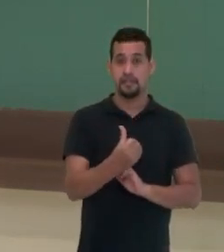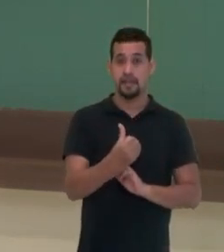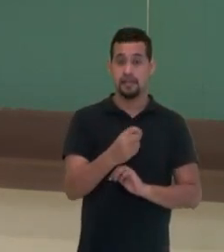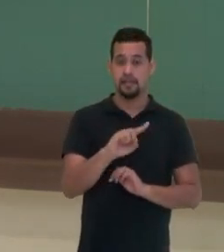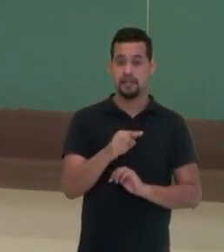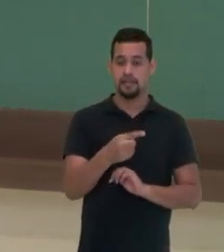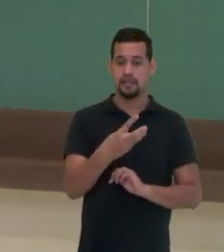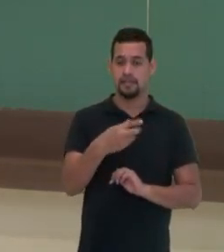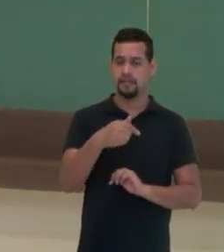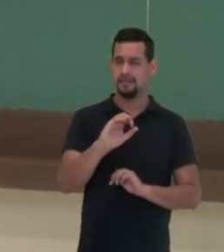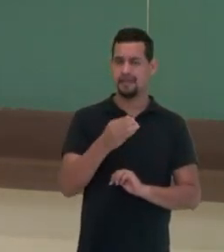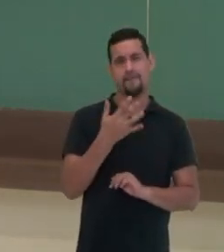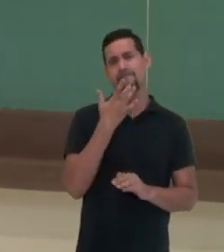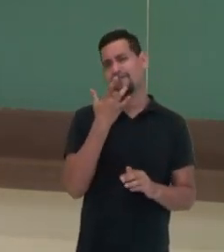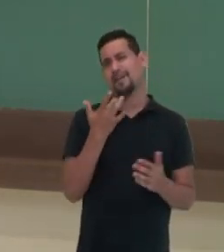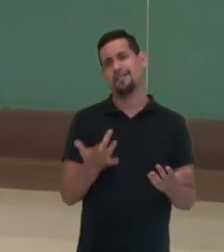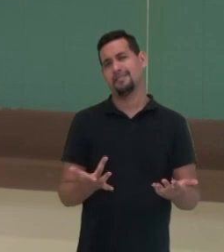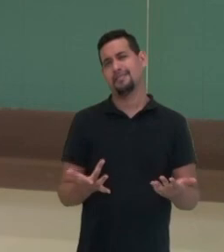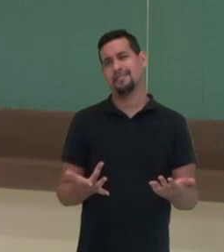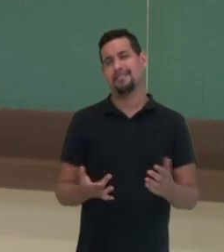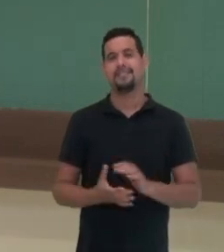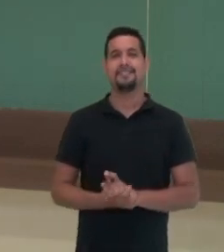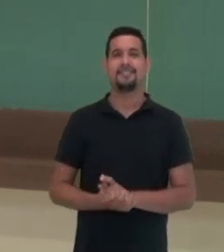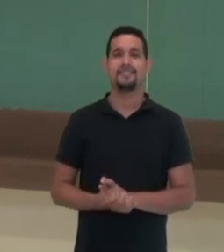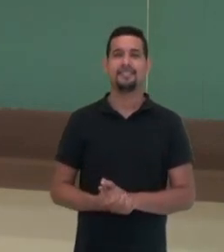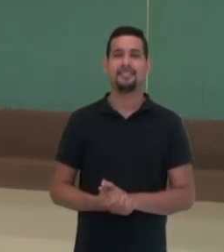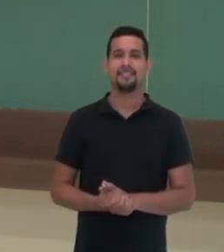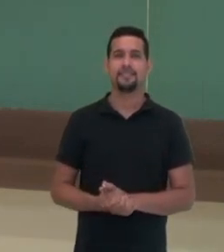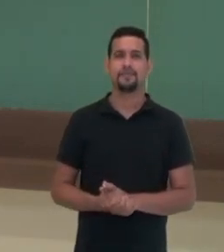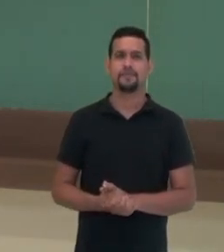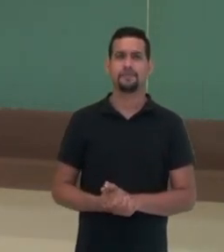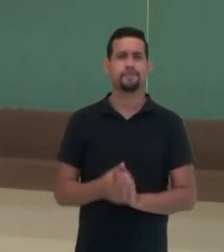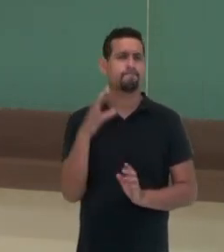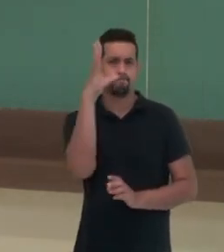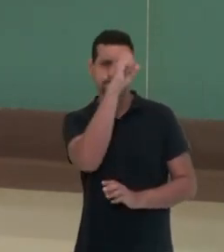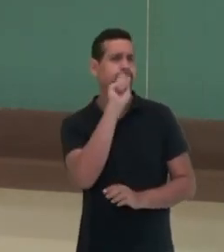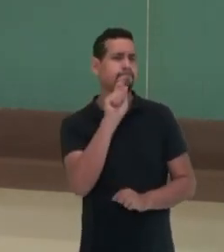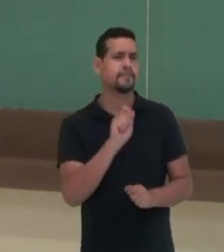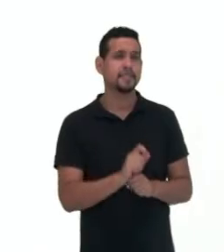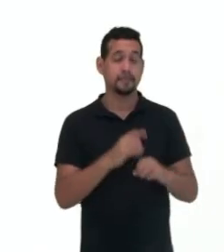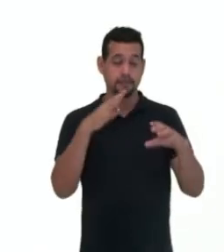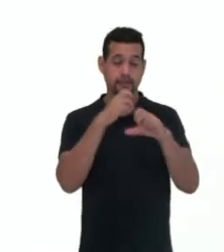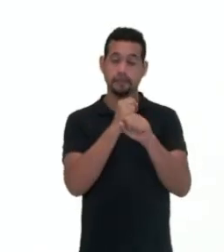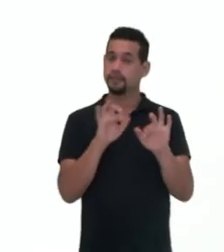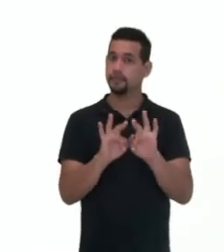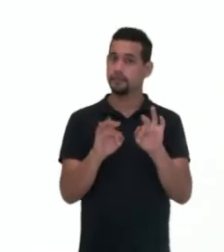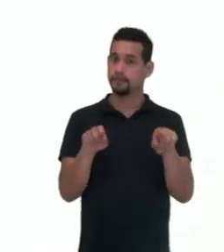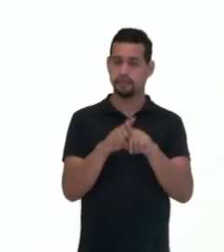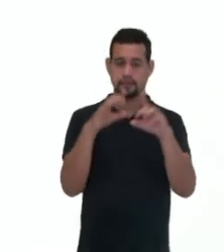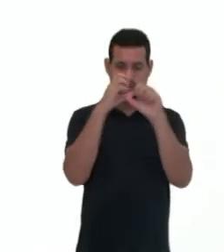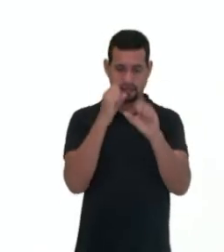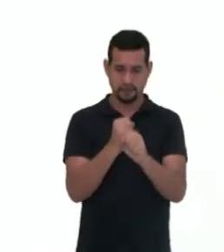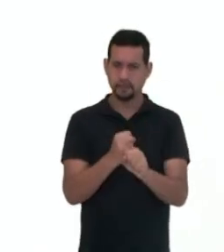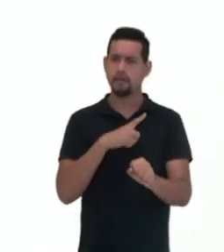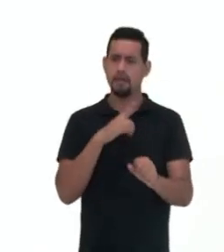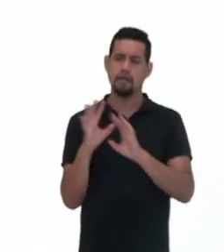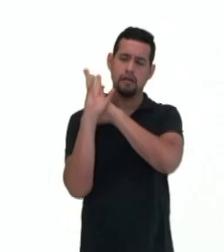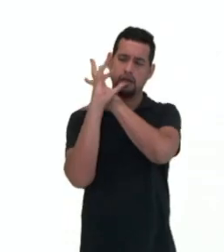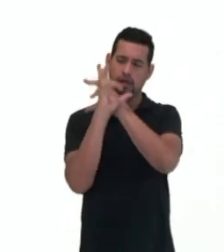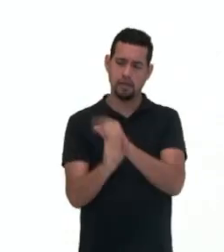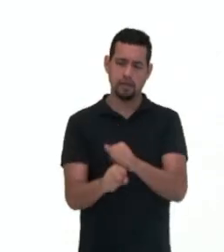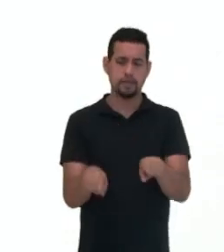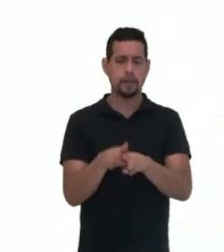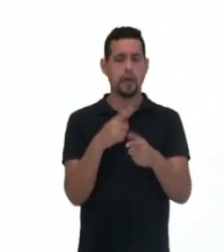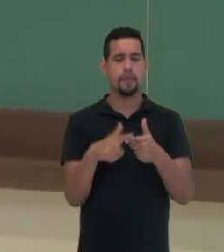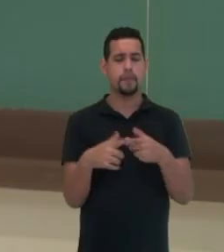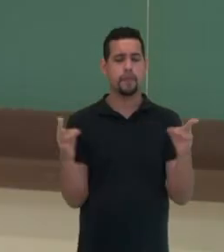796,37. Fácil assim. Assim, entendeu? O que vimos? Cálculo de juros simples e composto, temos essa retomada e na